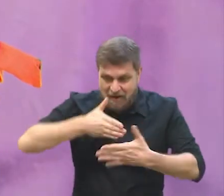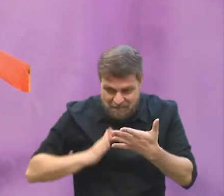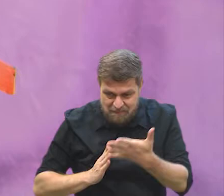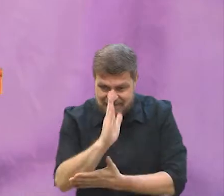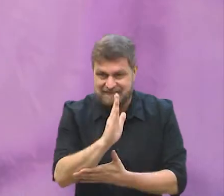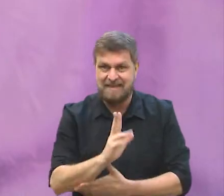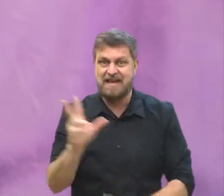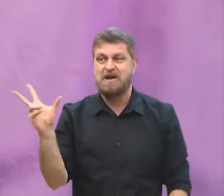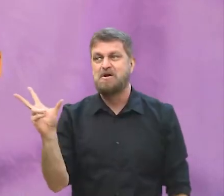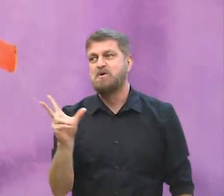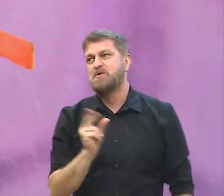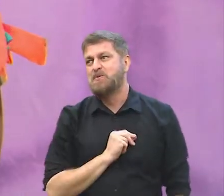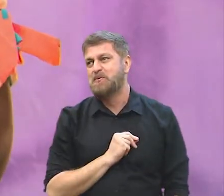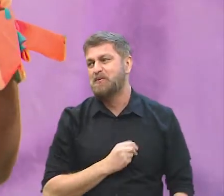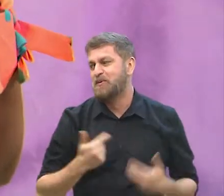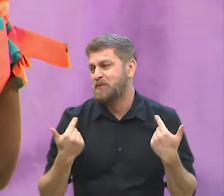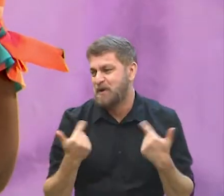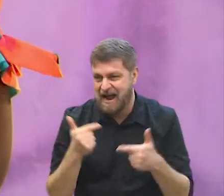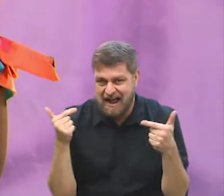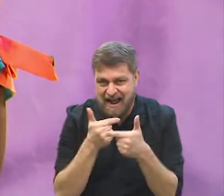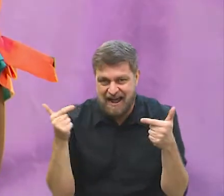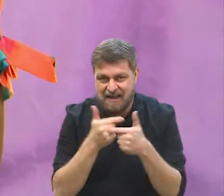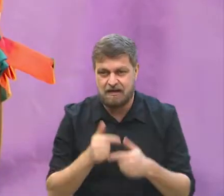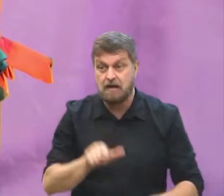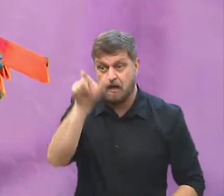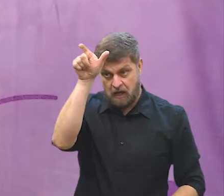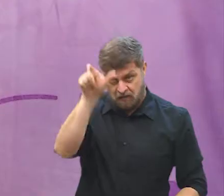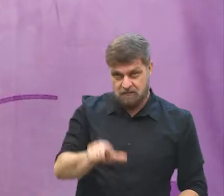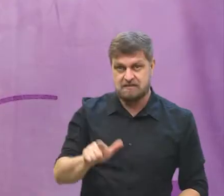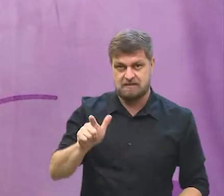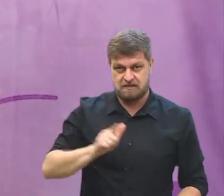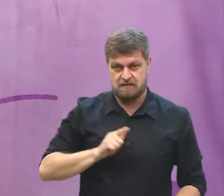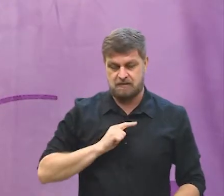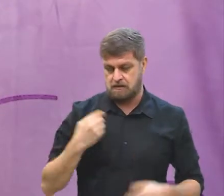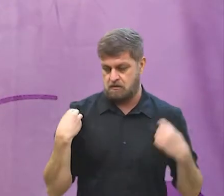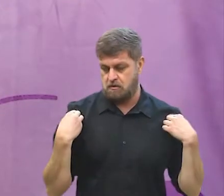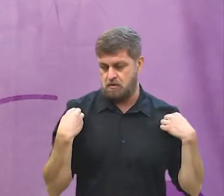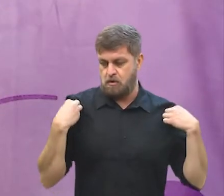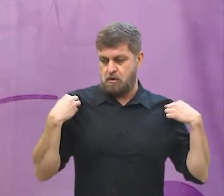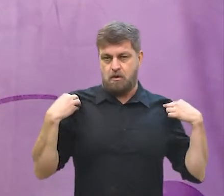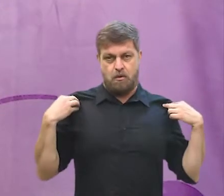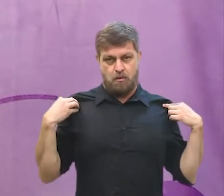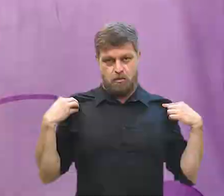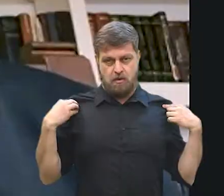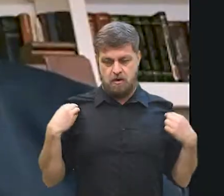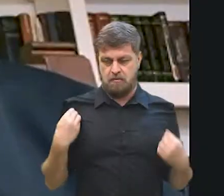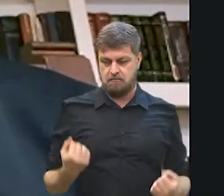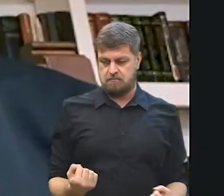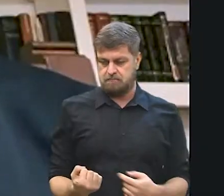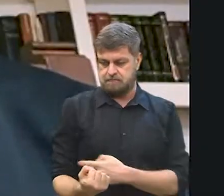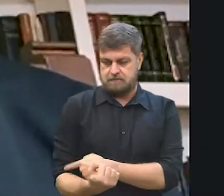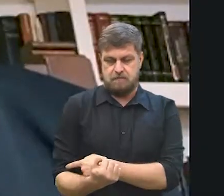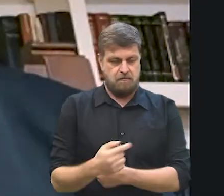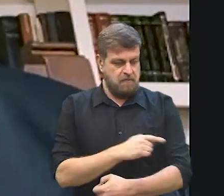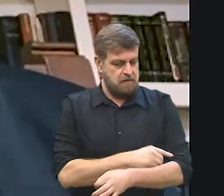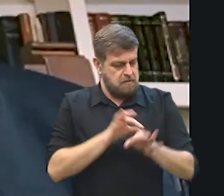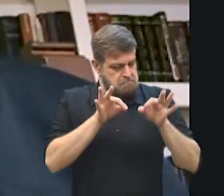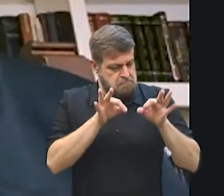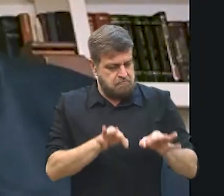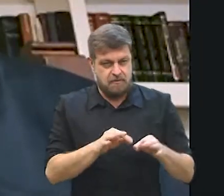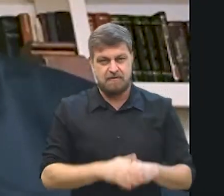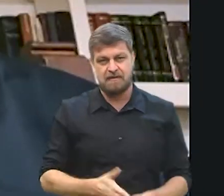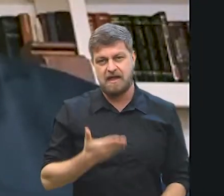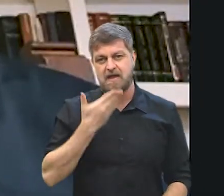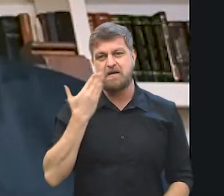hein? Tá uma boa postura, você coloca o ombro numa posição boa, o cotovelo está bem alinhado, É